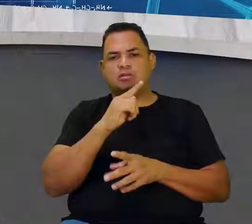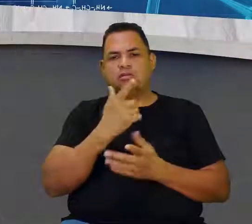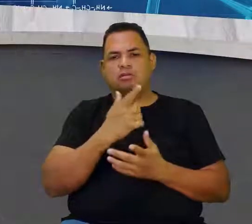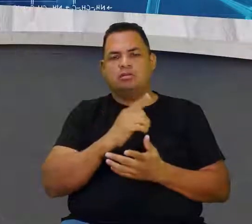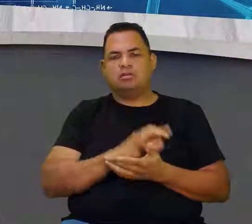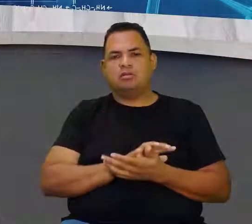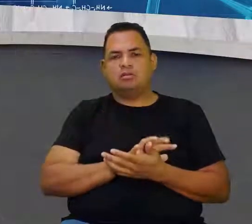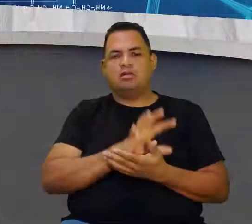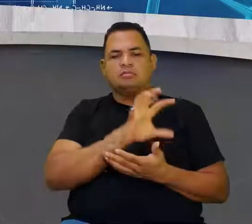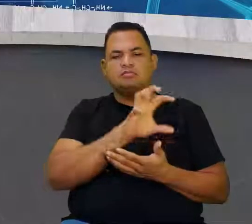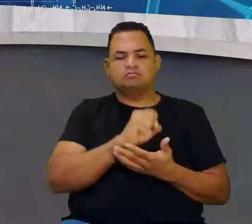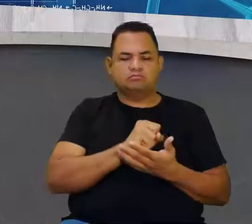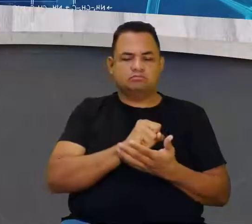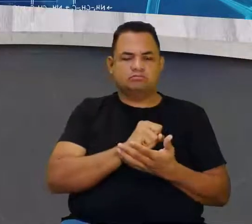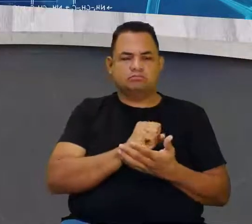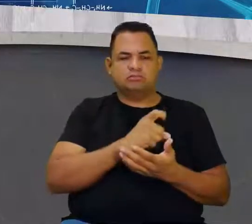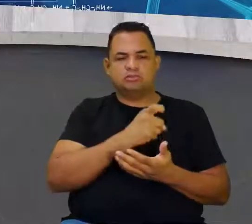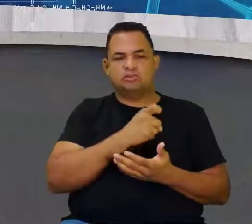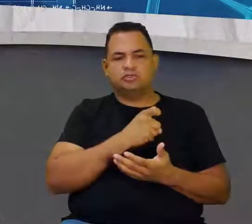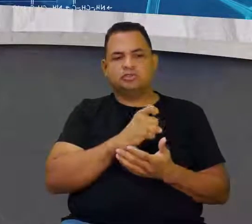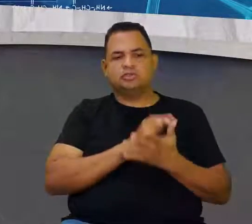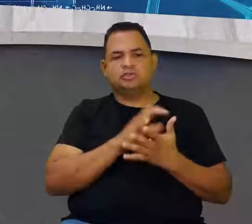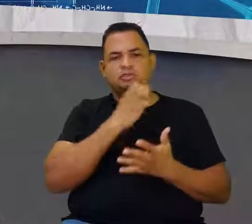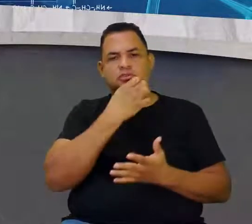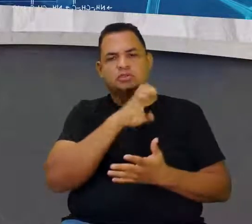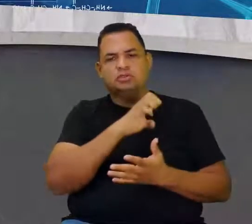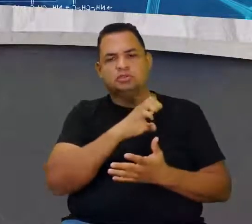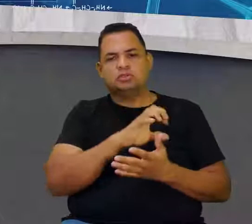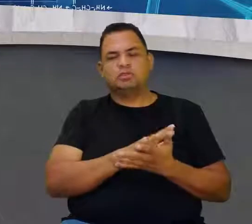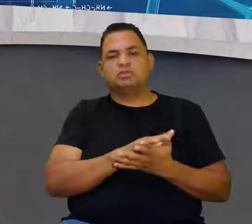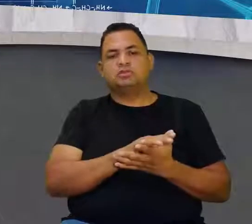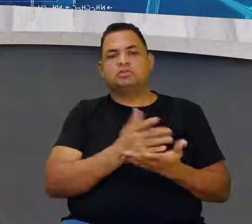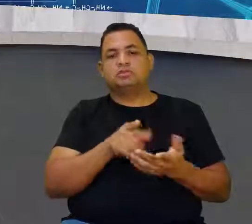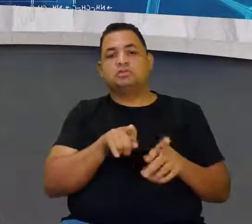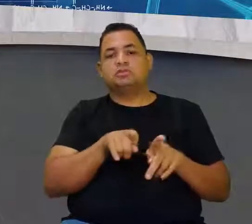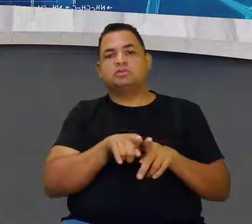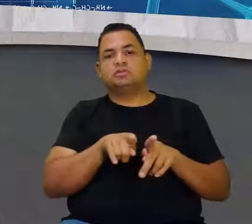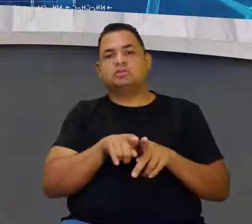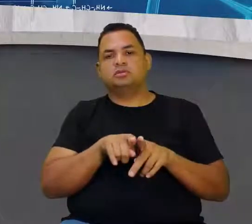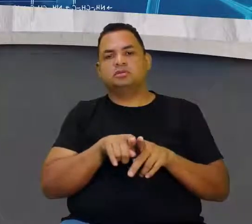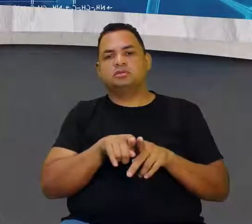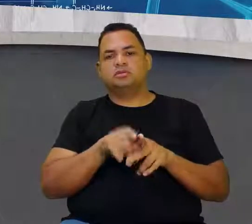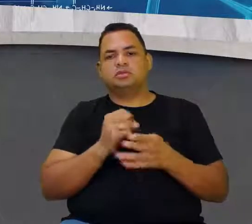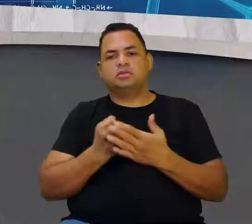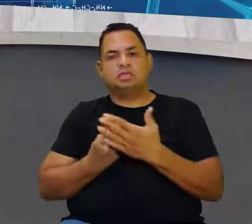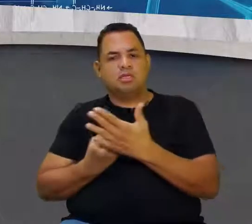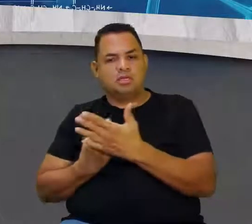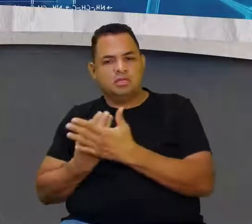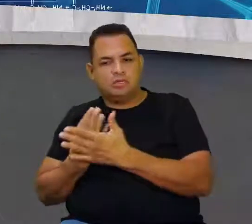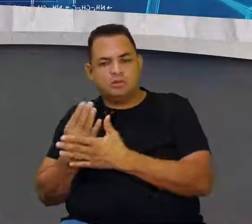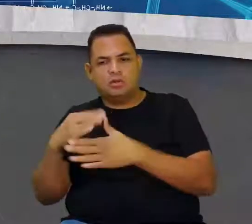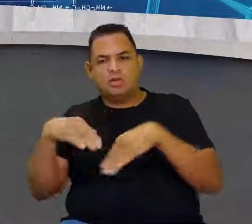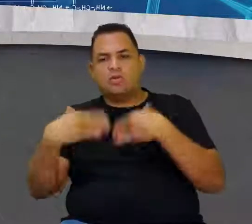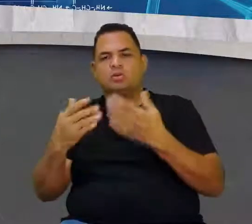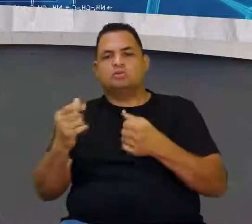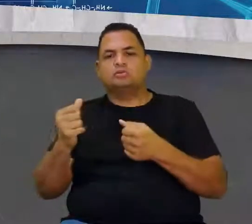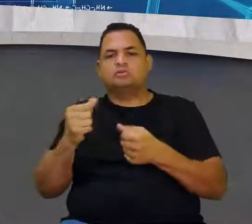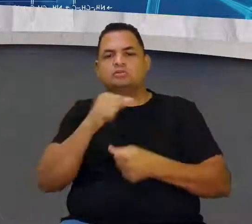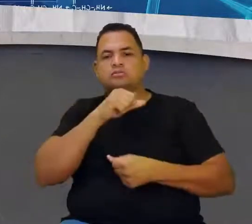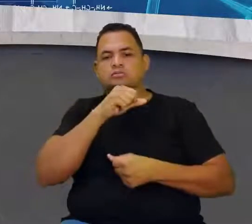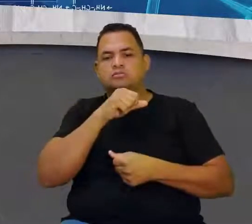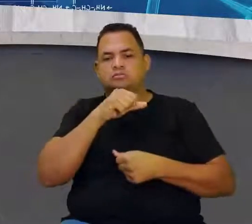lá, X de energia, e esse mesmo X será liberado quando eu fizer o